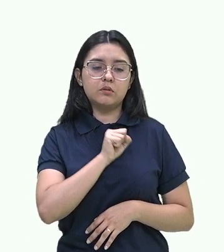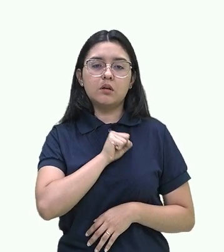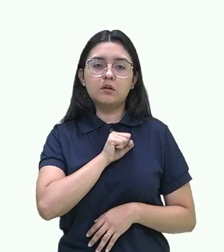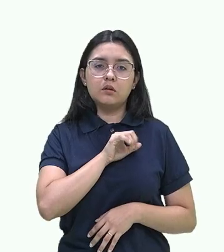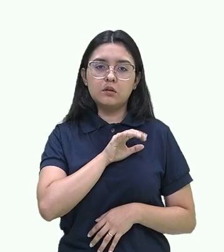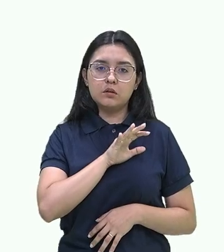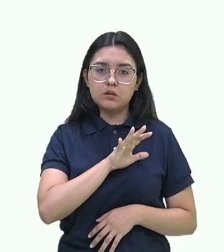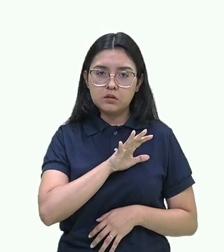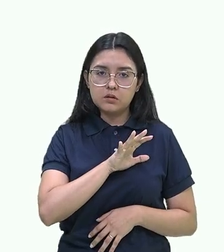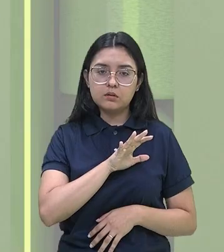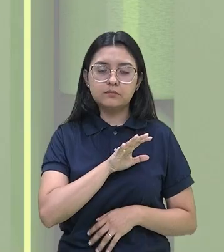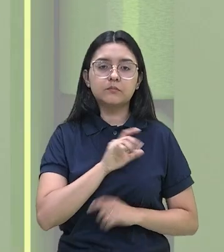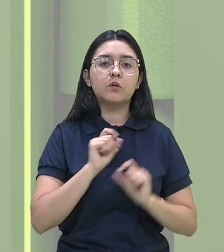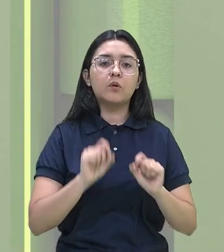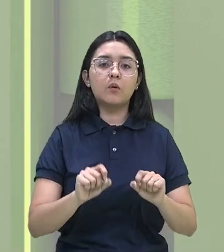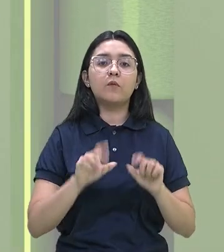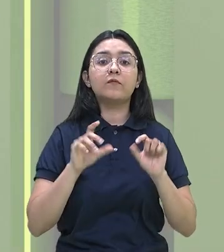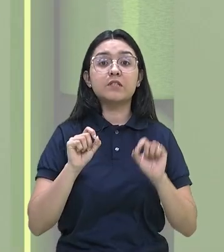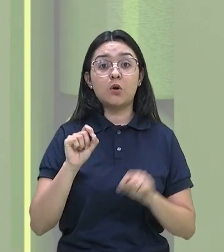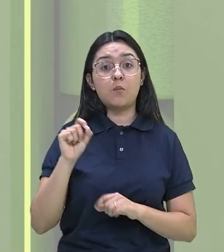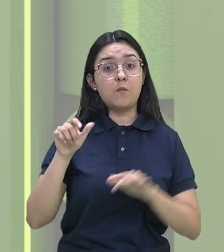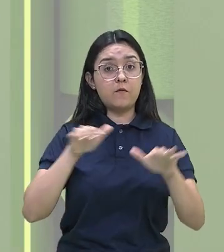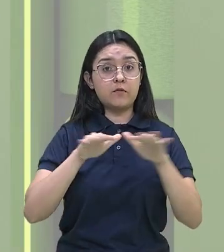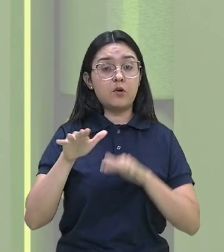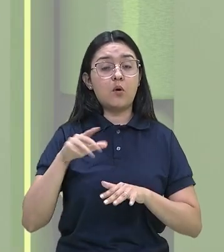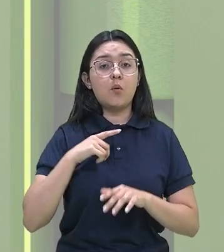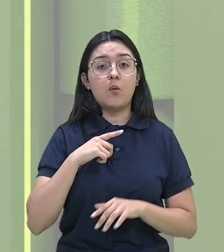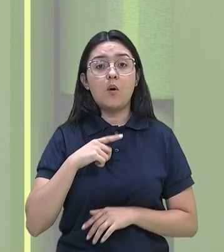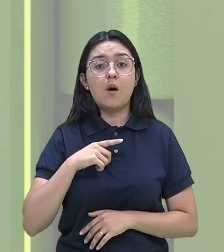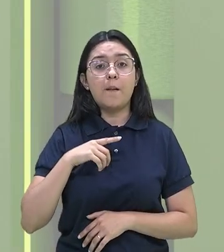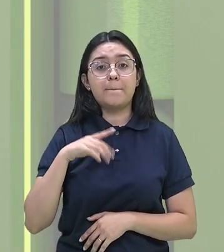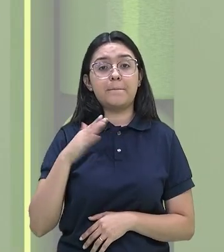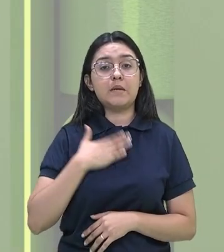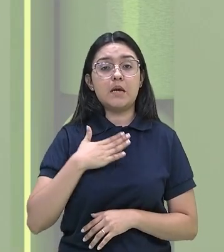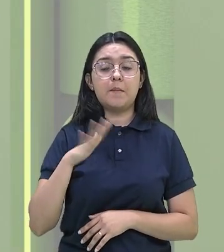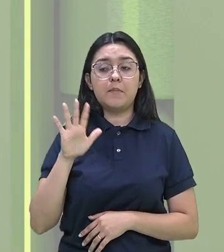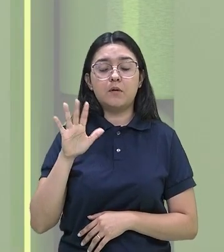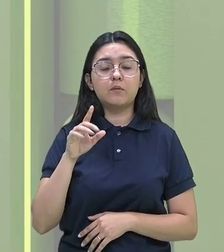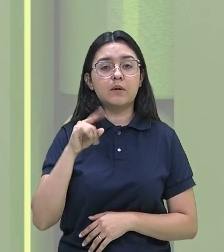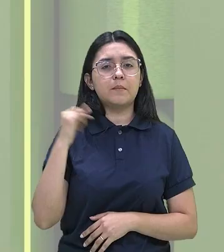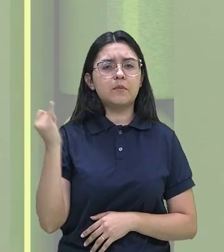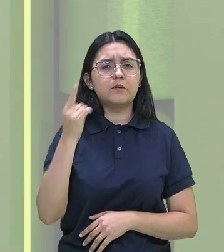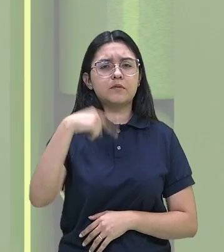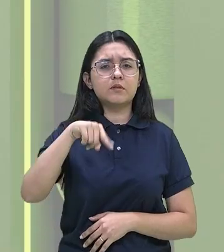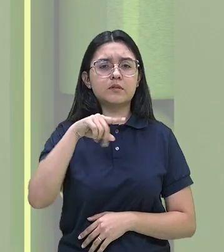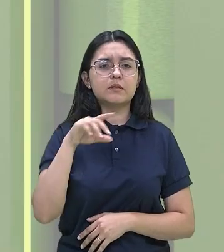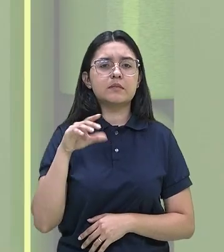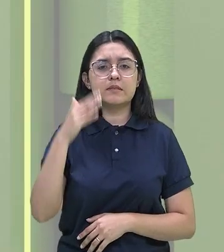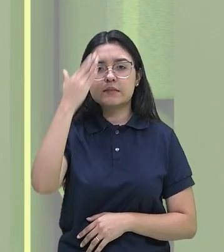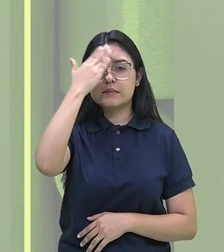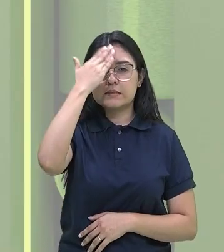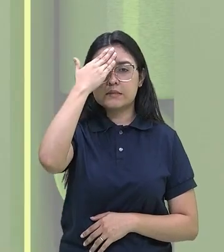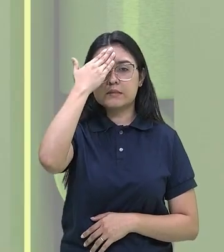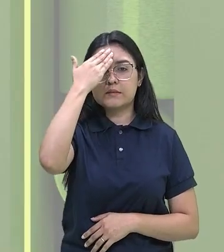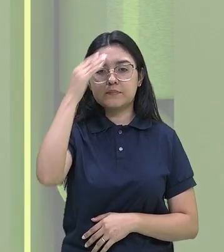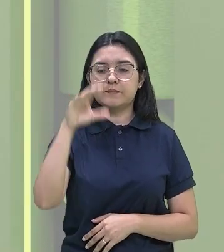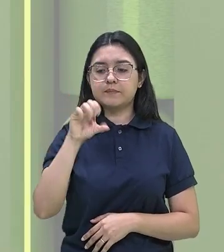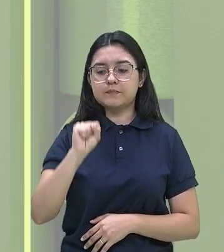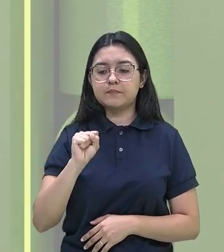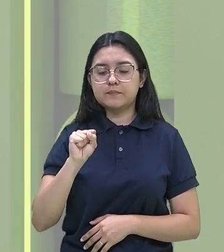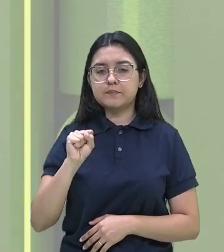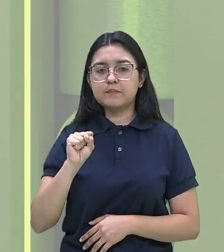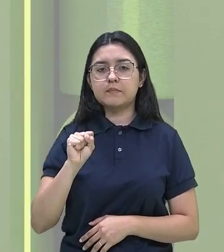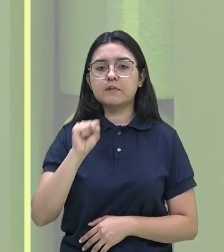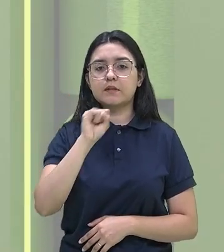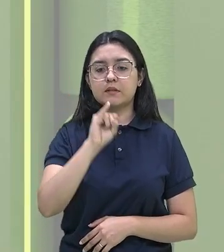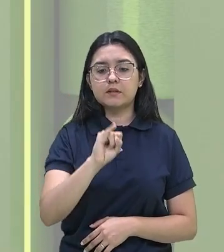eu vou fazer aqui um movimento com a minha mão, ó, que são muito importantes você saber, que é o movimento de sístole,